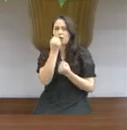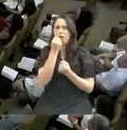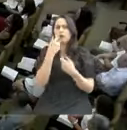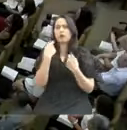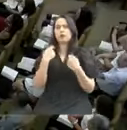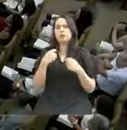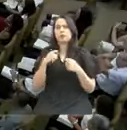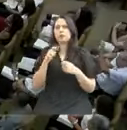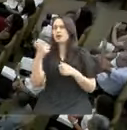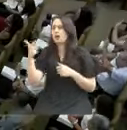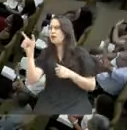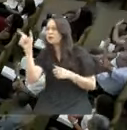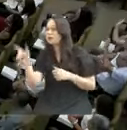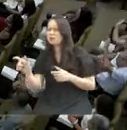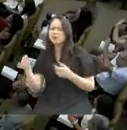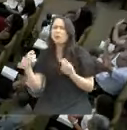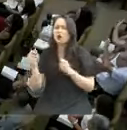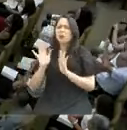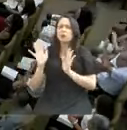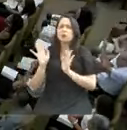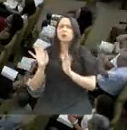creia, creia, creia.